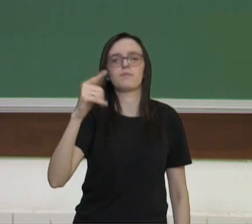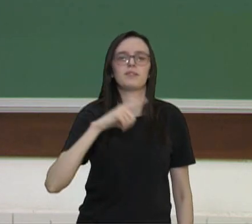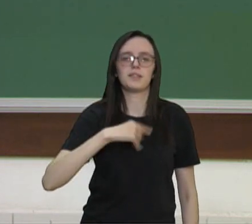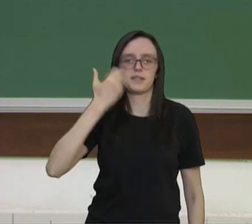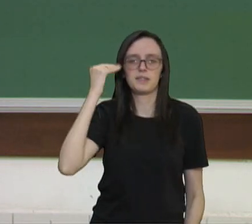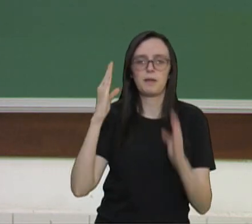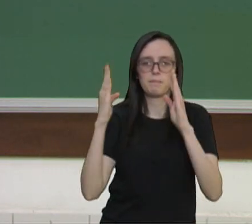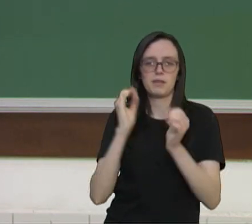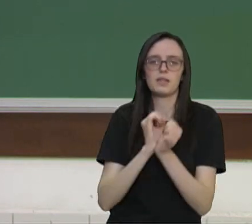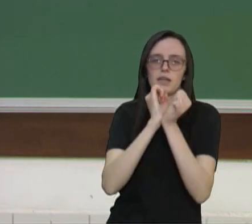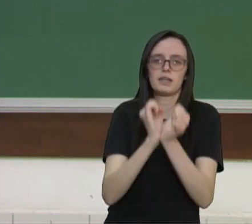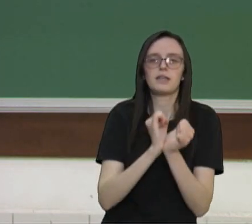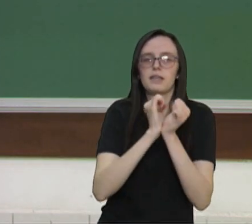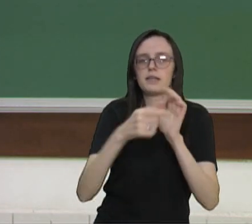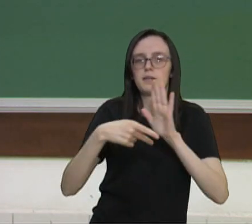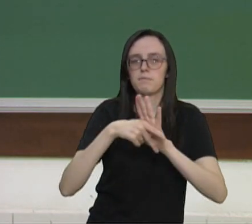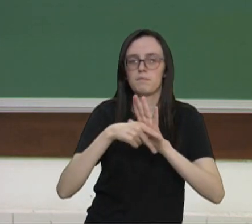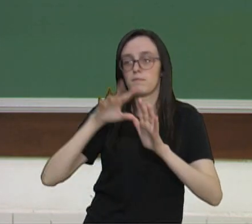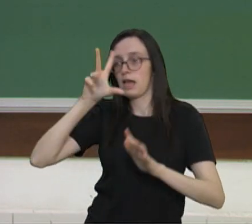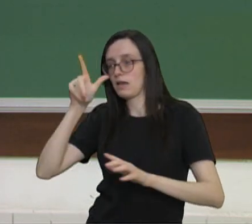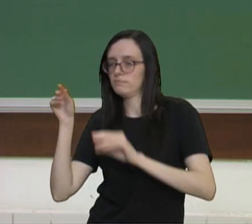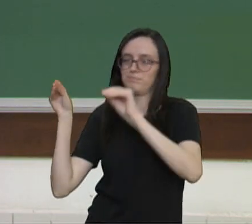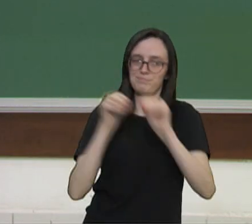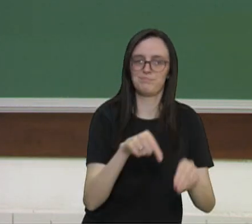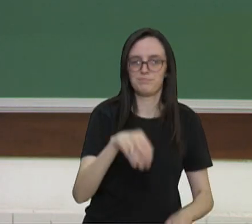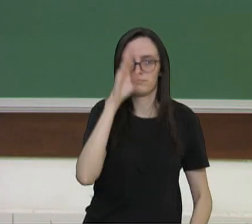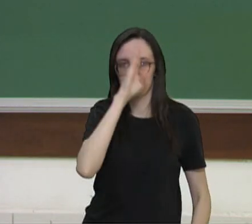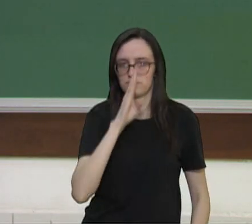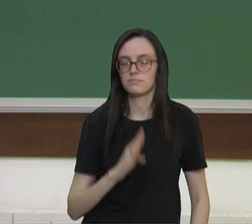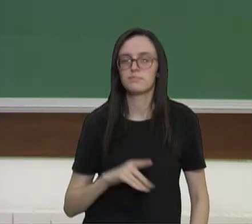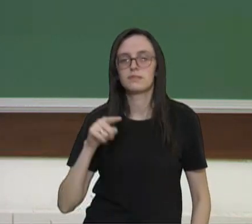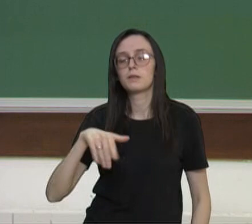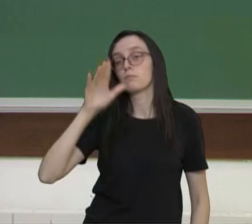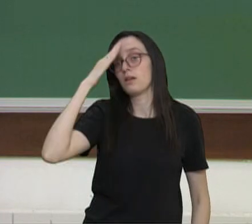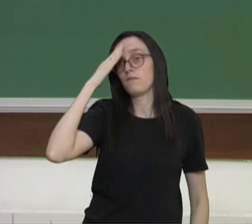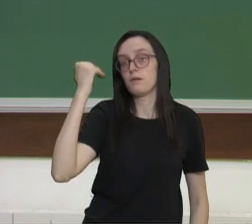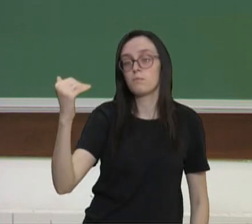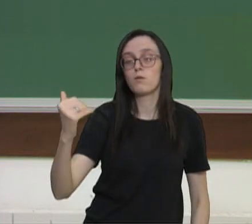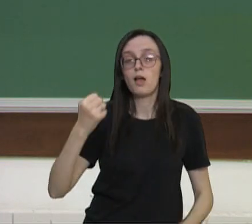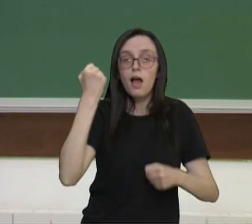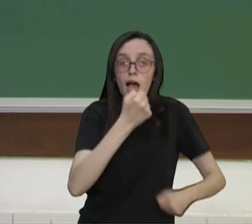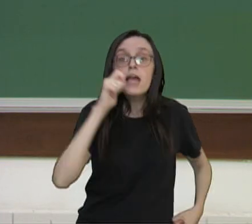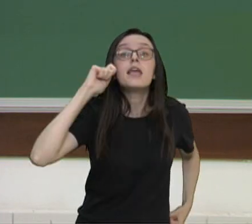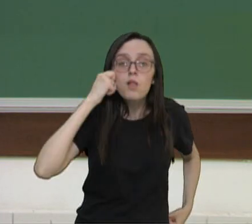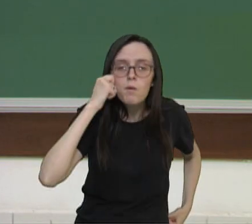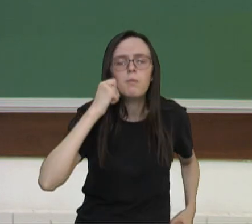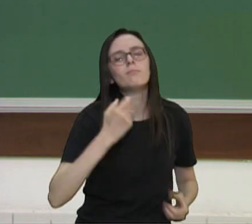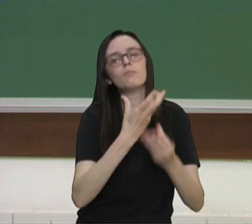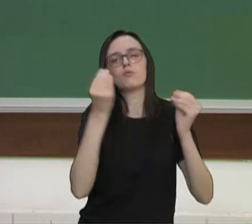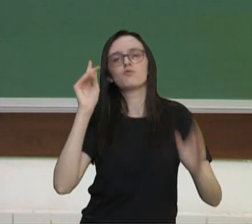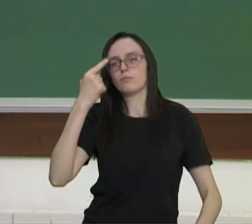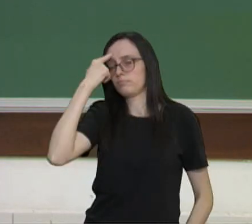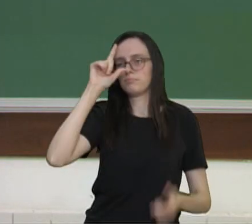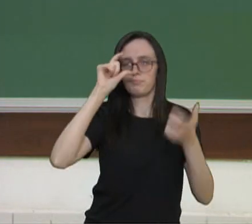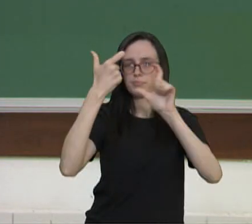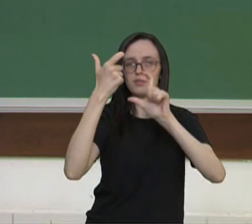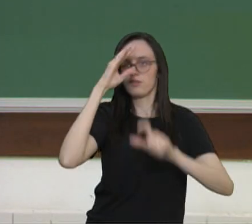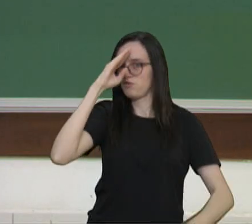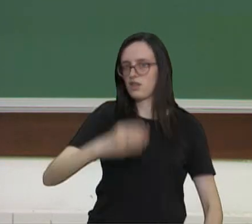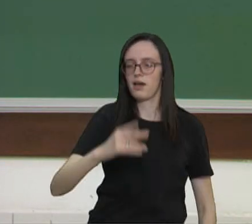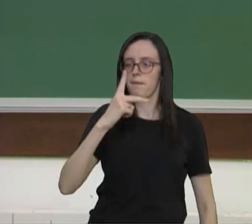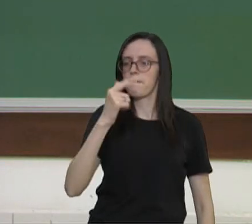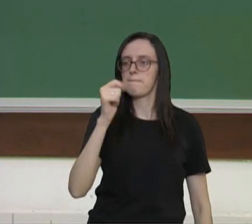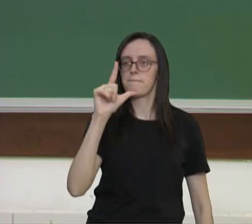durante o período da escravidão africana no Brasil. É o quilombo mais famoso. Falou em quilombo, muitos de vocês automaticamente já associam a Quilombo